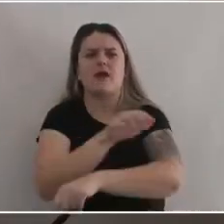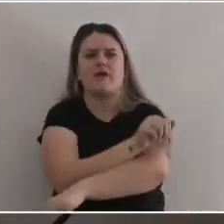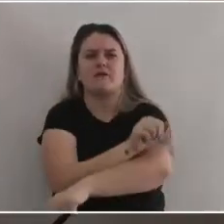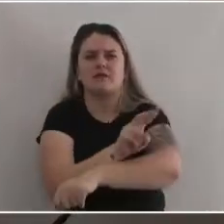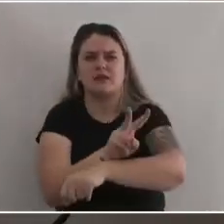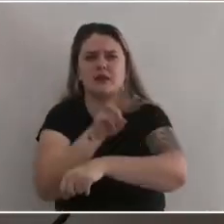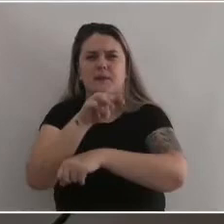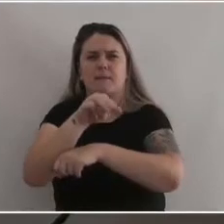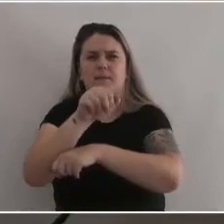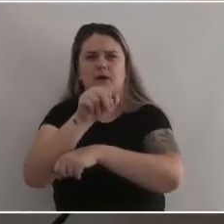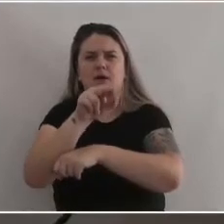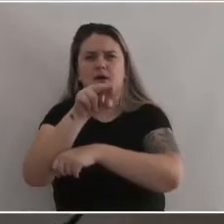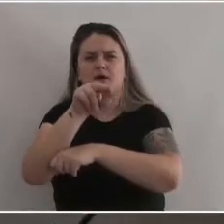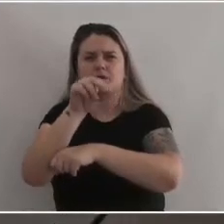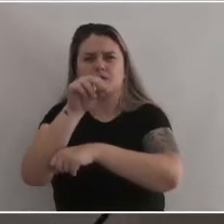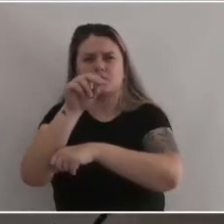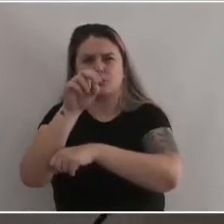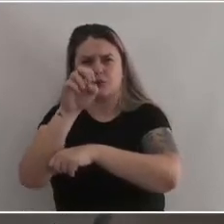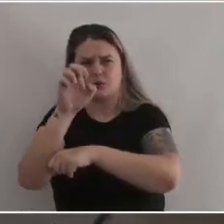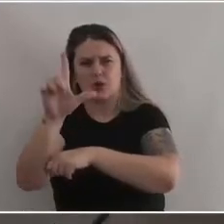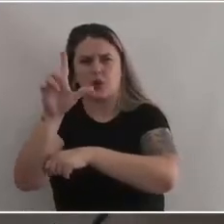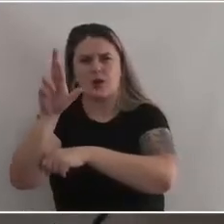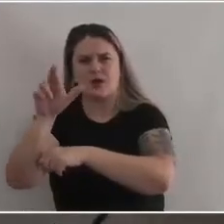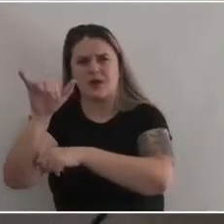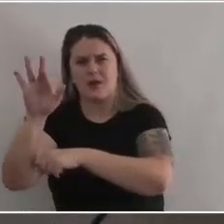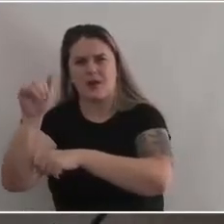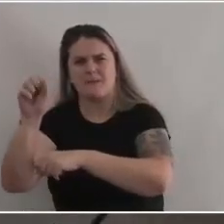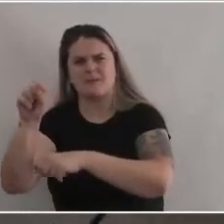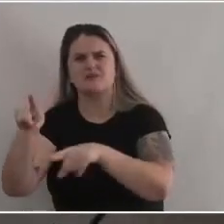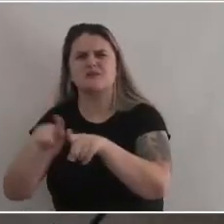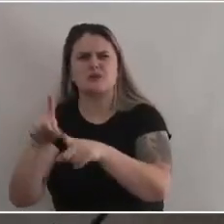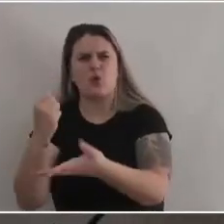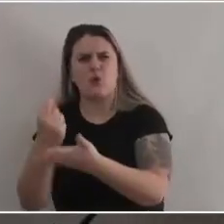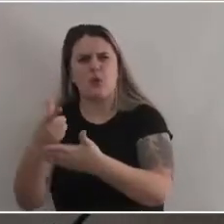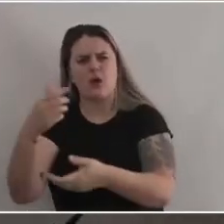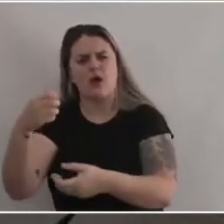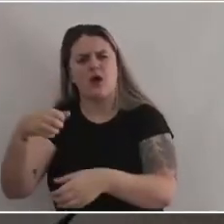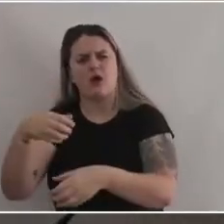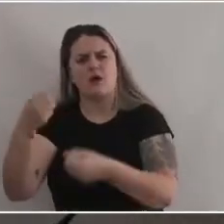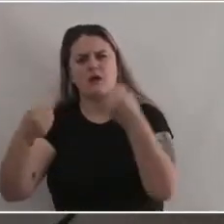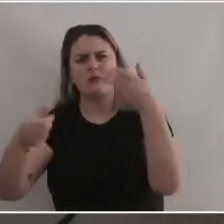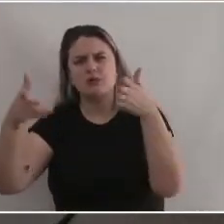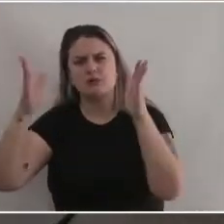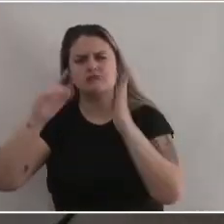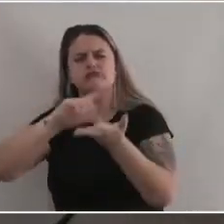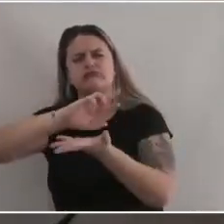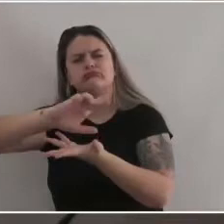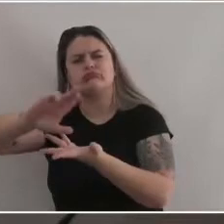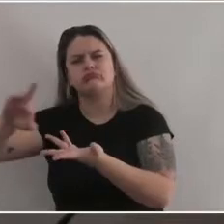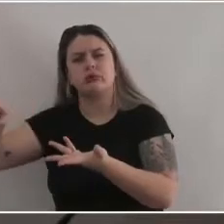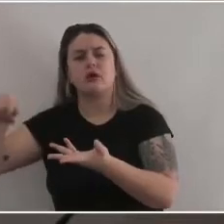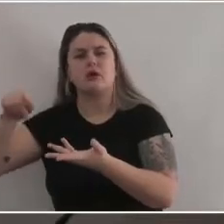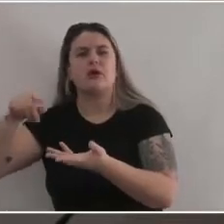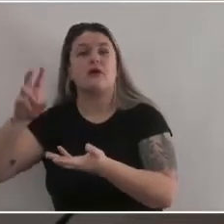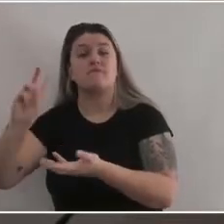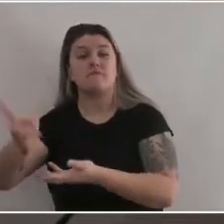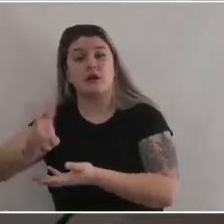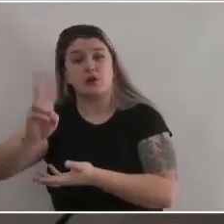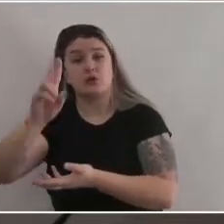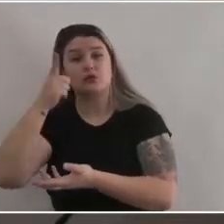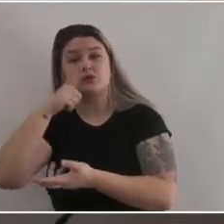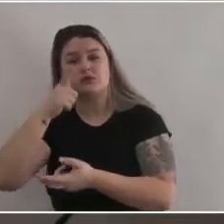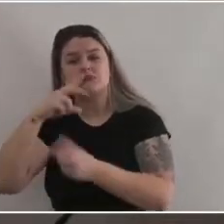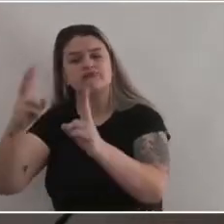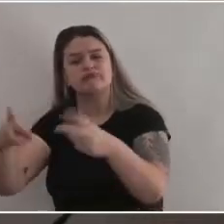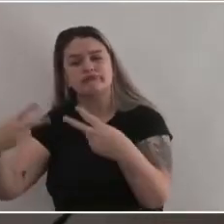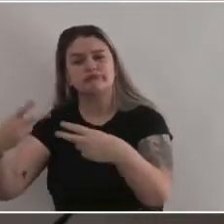aquisição do caminhão-pipa, pavimentação da Arthur Canfield. Então, são valores que foram arrecadados através de